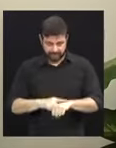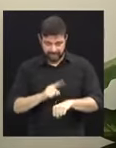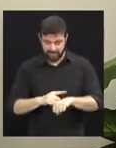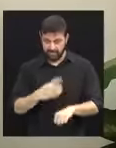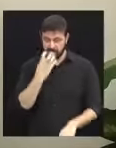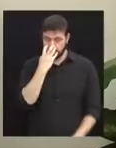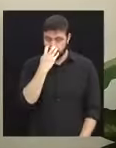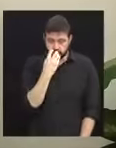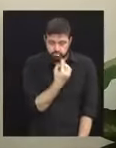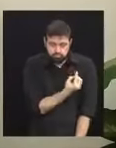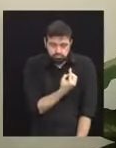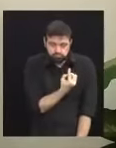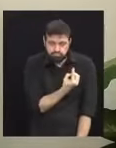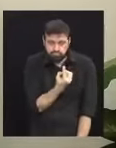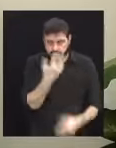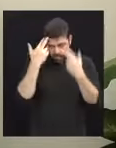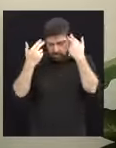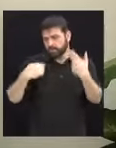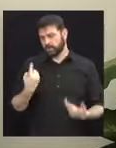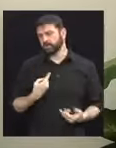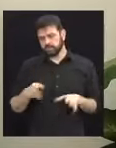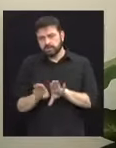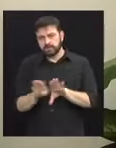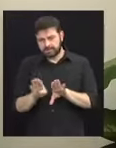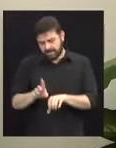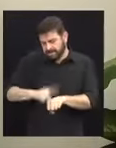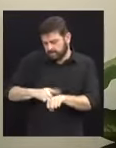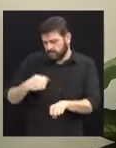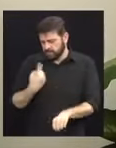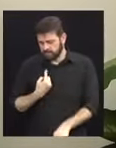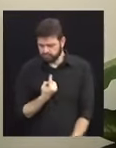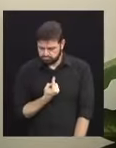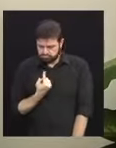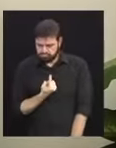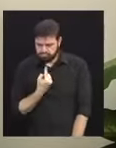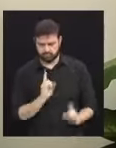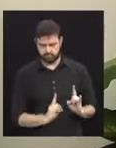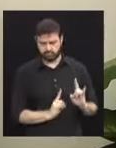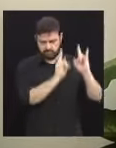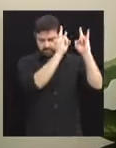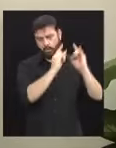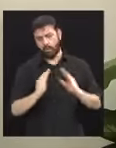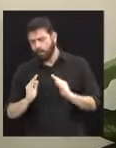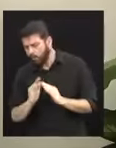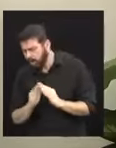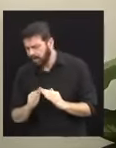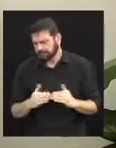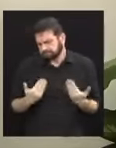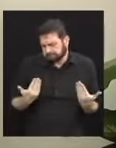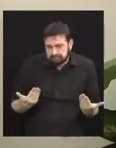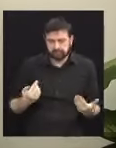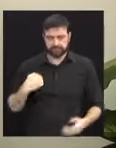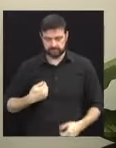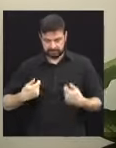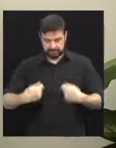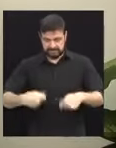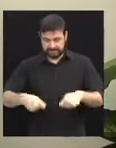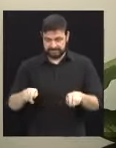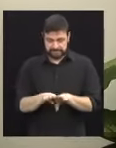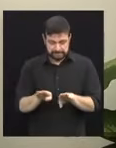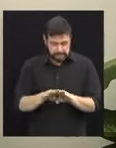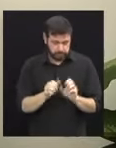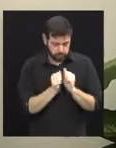ficar sozinho é normal, porque nós também às vezes ficamos sozinhos num apartamento, numa casa. Então não necessariamente